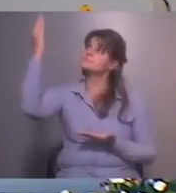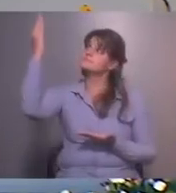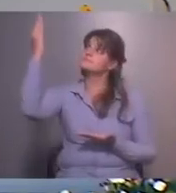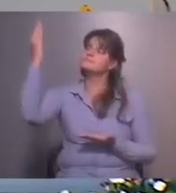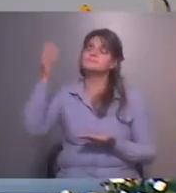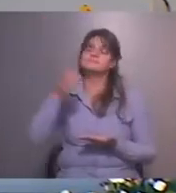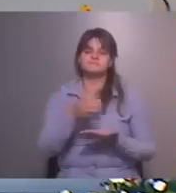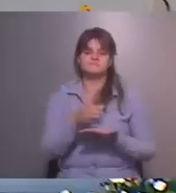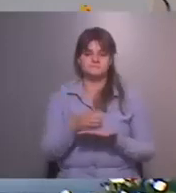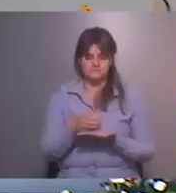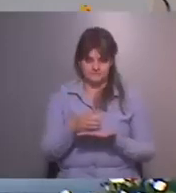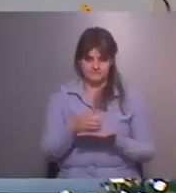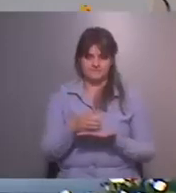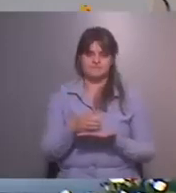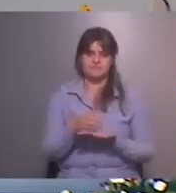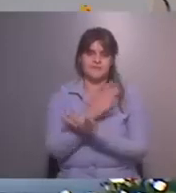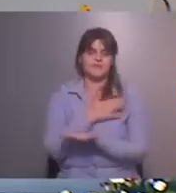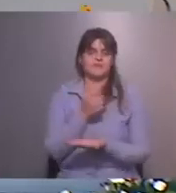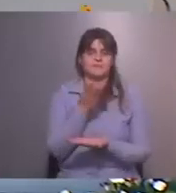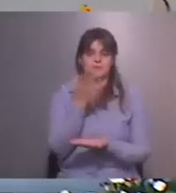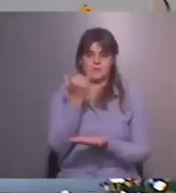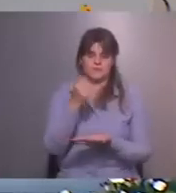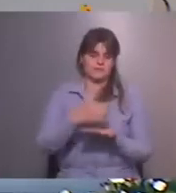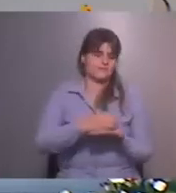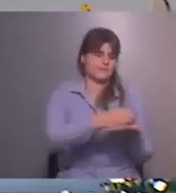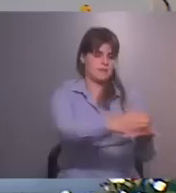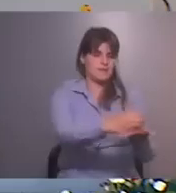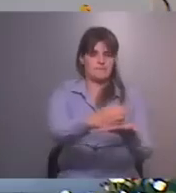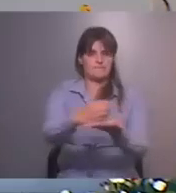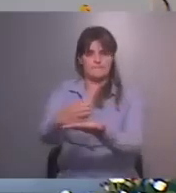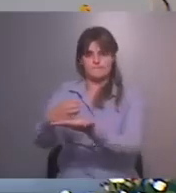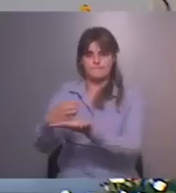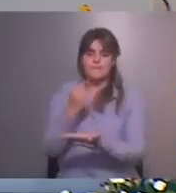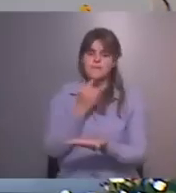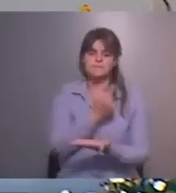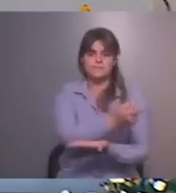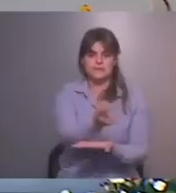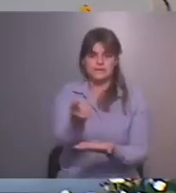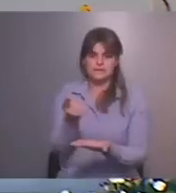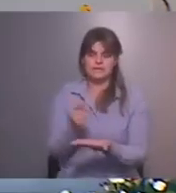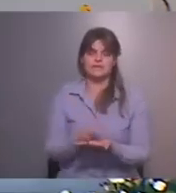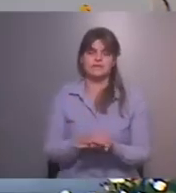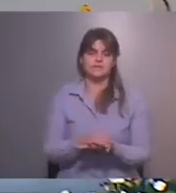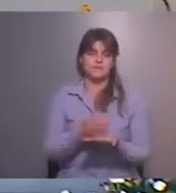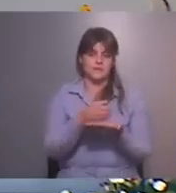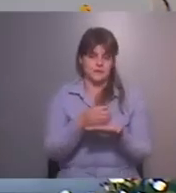deu graças e deu aos seus discípulos, dizendo: